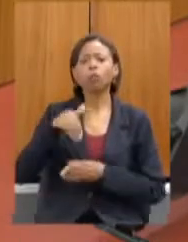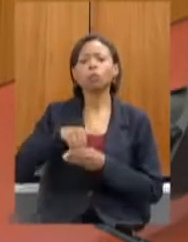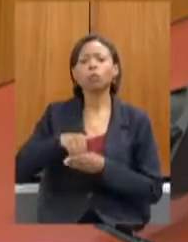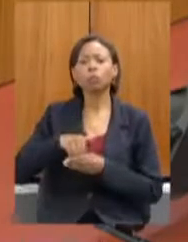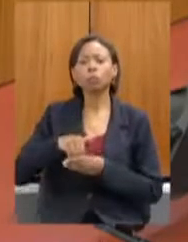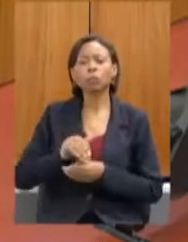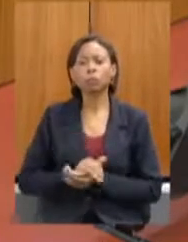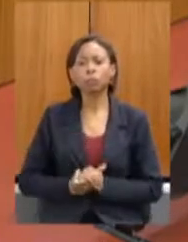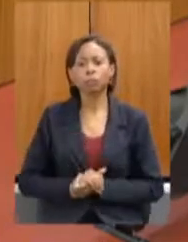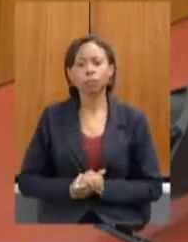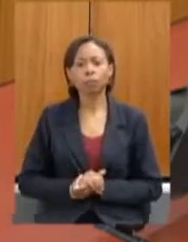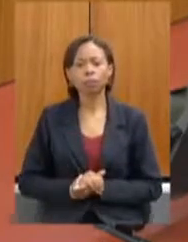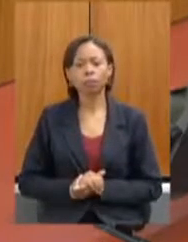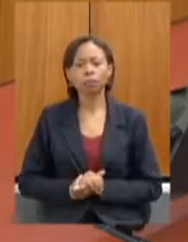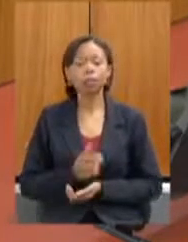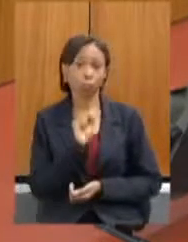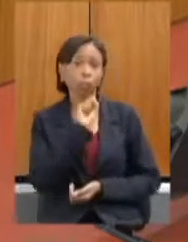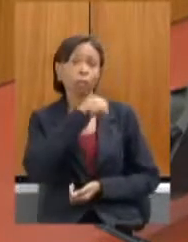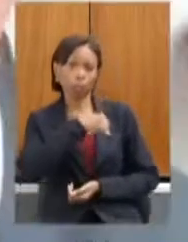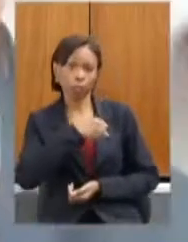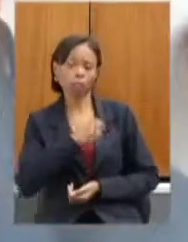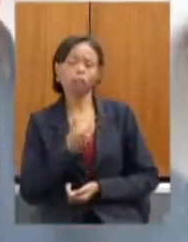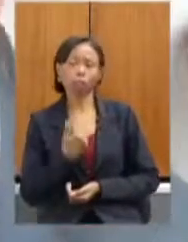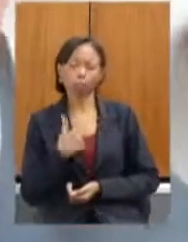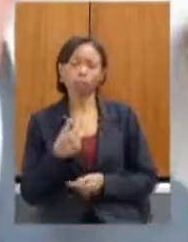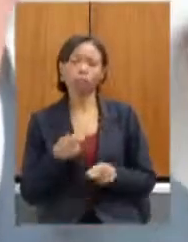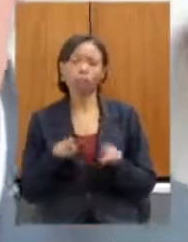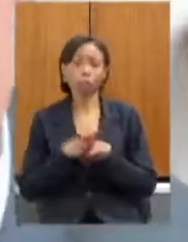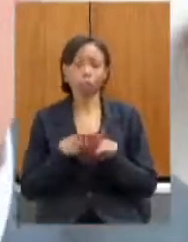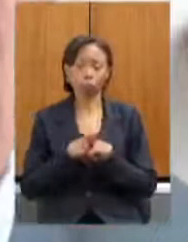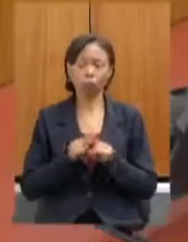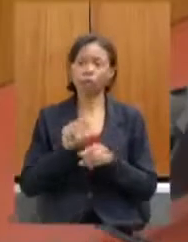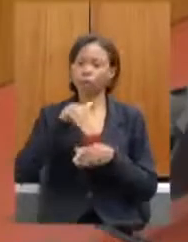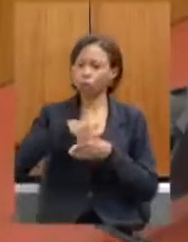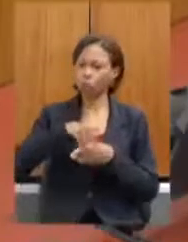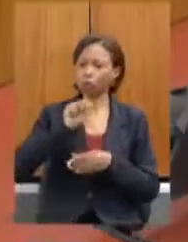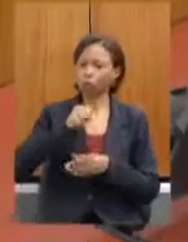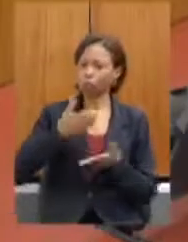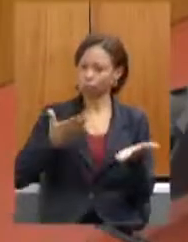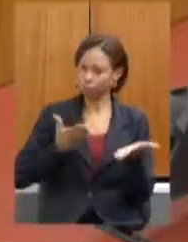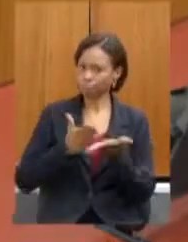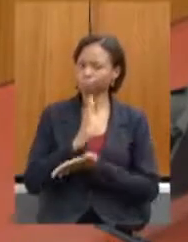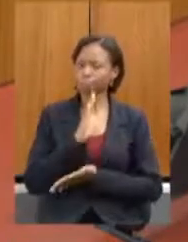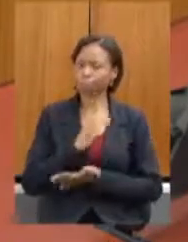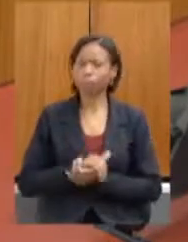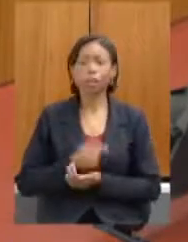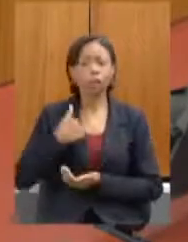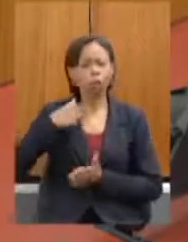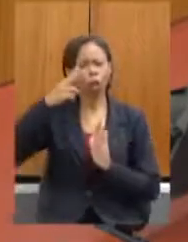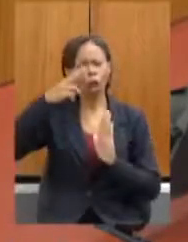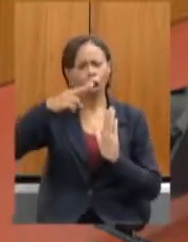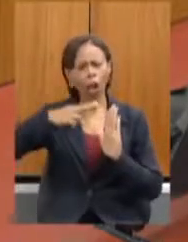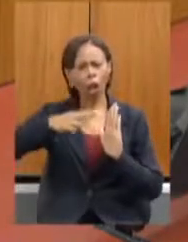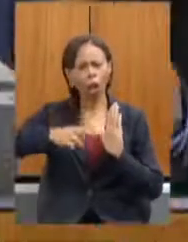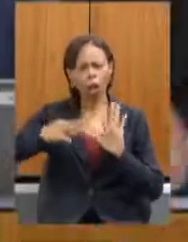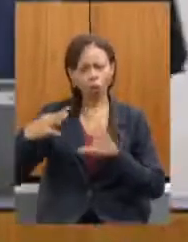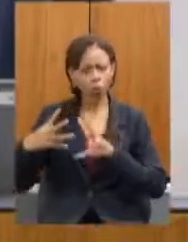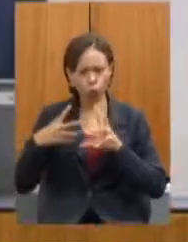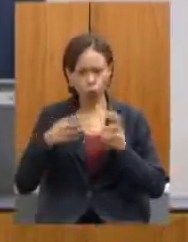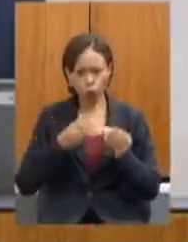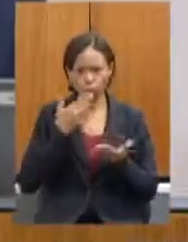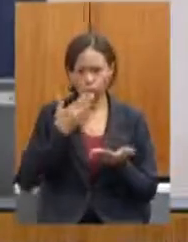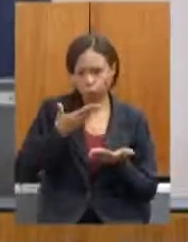requerimento o blog sim são presidente do as também voltamos sim Está aprovado eu vou fazer a leitura de todos